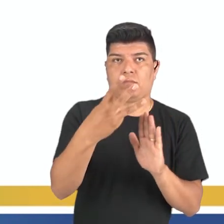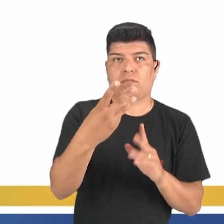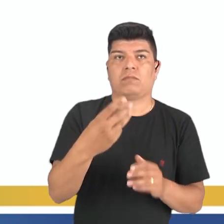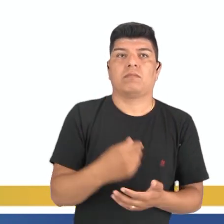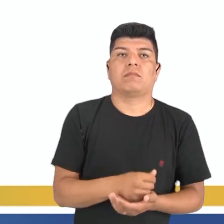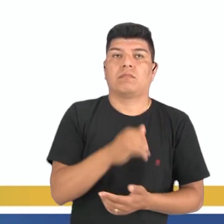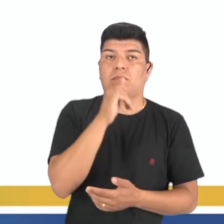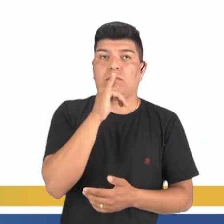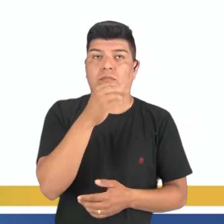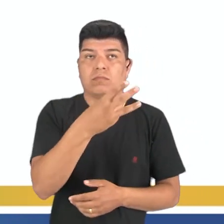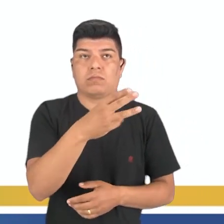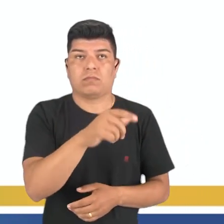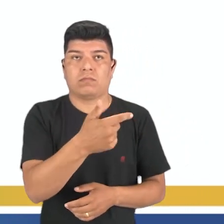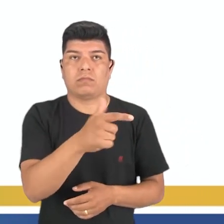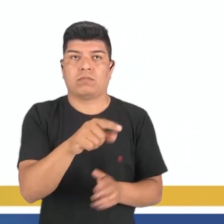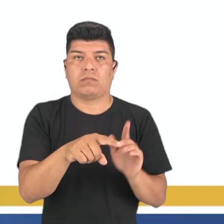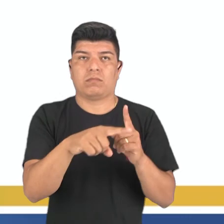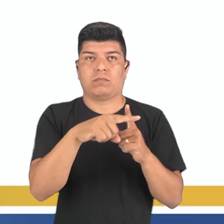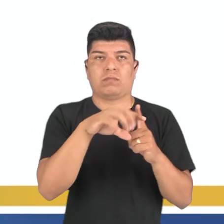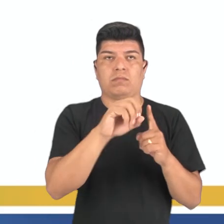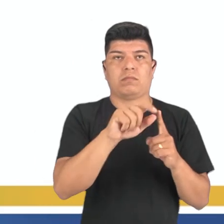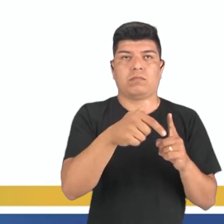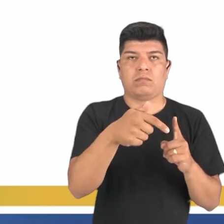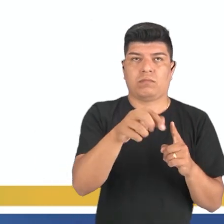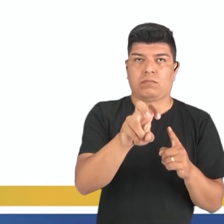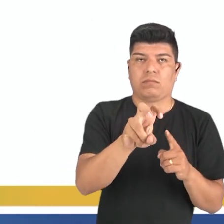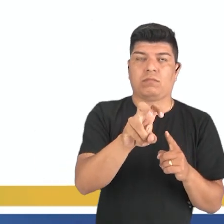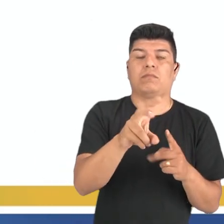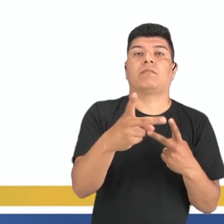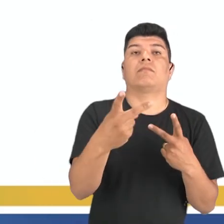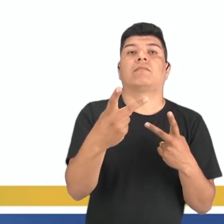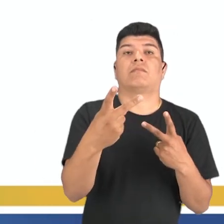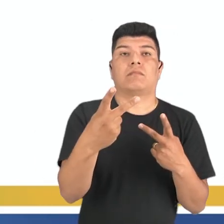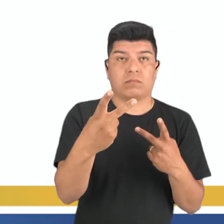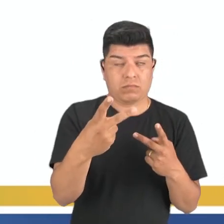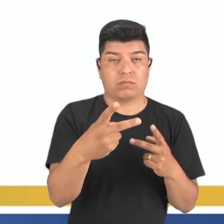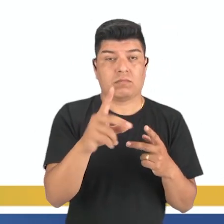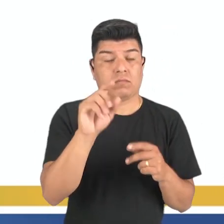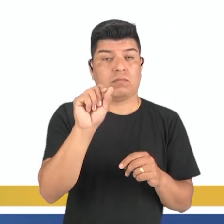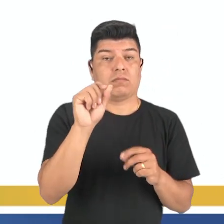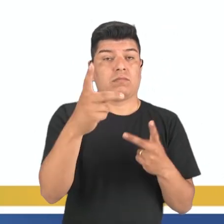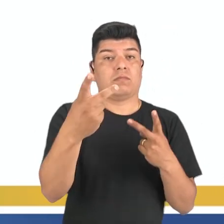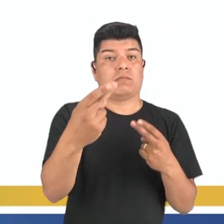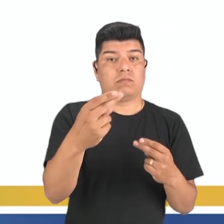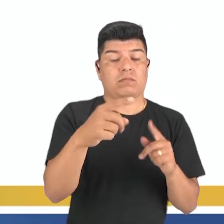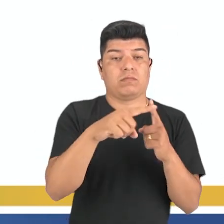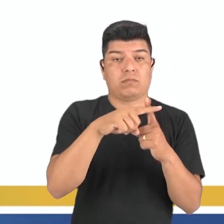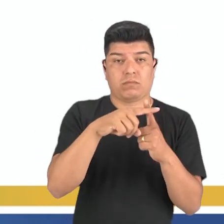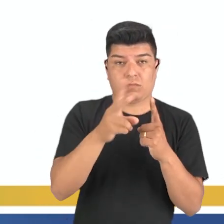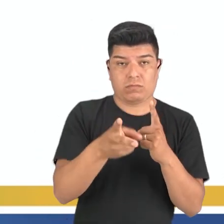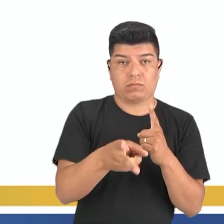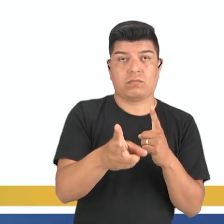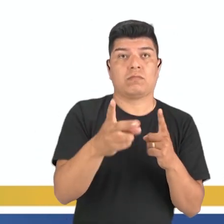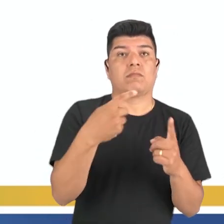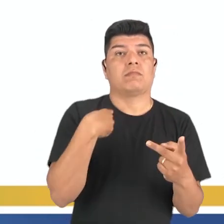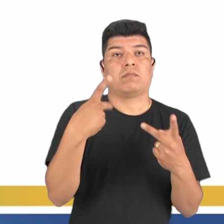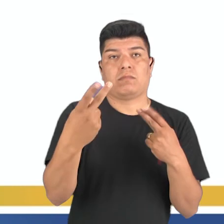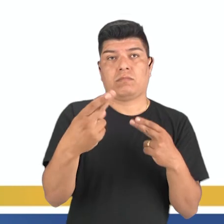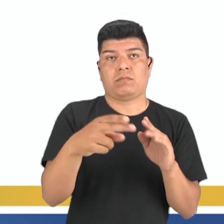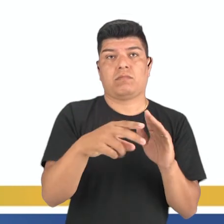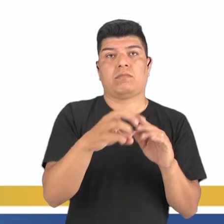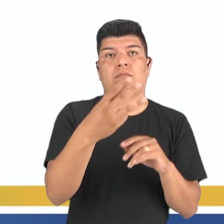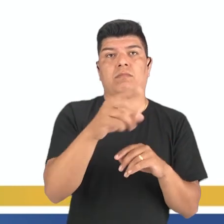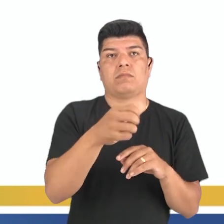exemplo, 3,2 mais 0,75. Eu tenho sinais iguais, somo e conservo. Mesma coisa nos